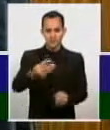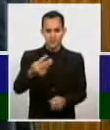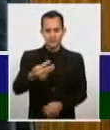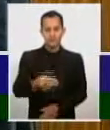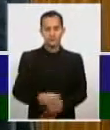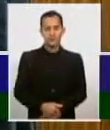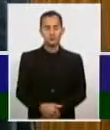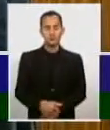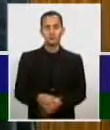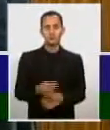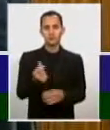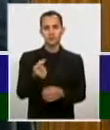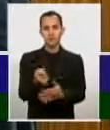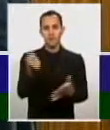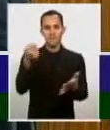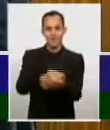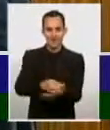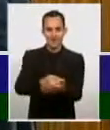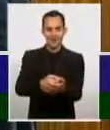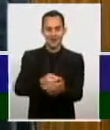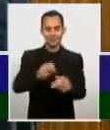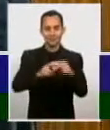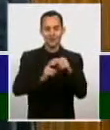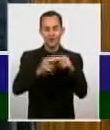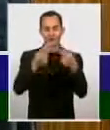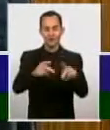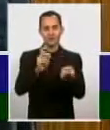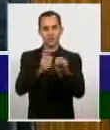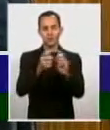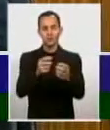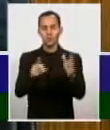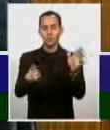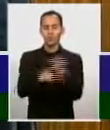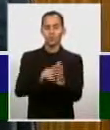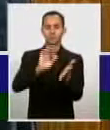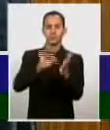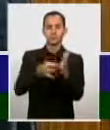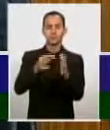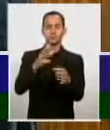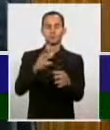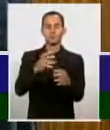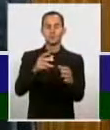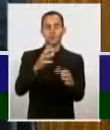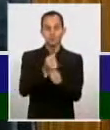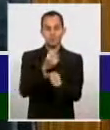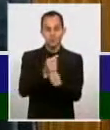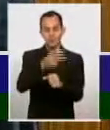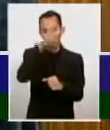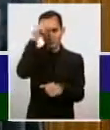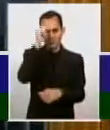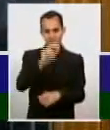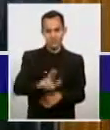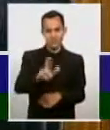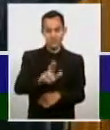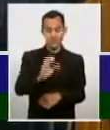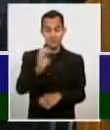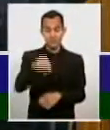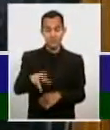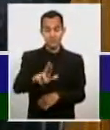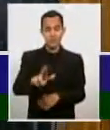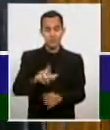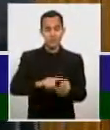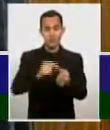3º. Os recursos para fazer face às despesas com essa solenidade serão os previstos no orçamento do Poder Legislativo Municipal. Artigo